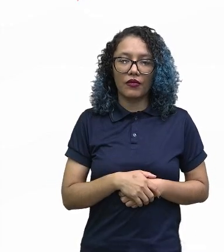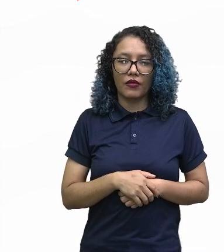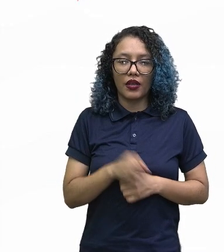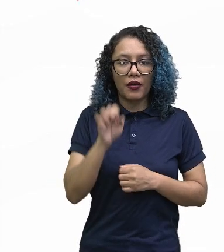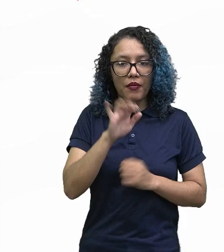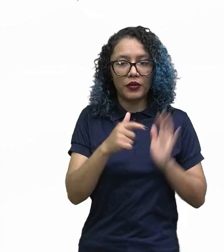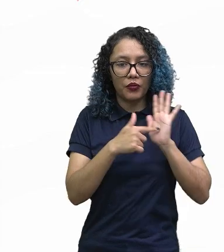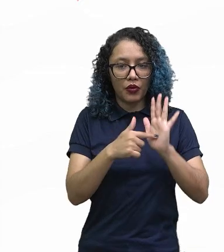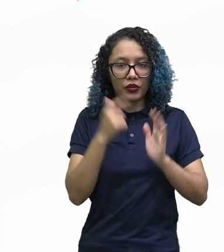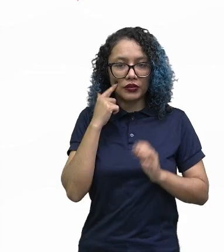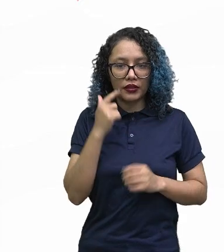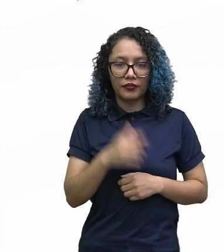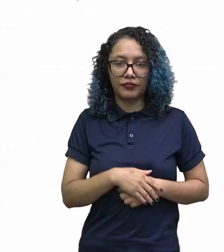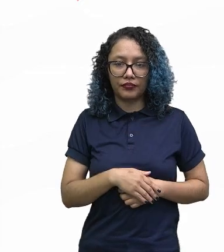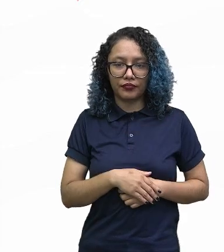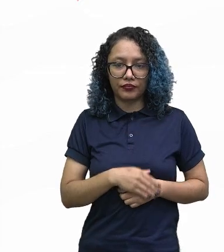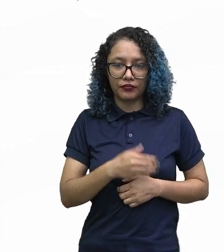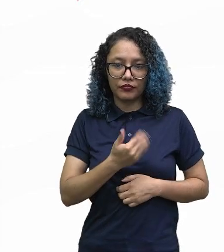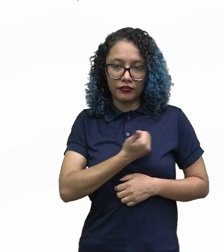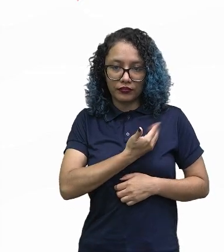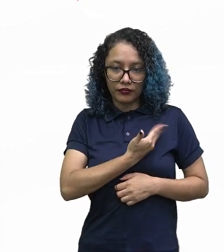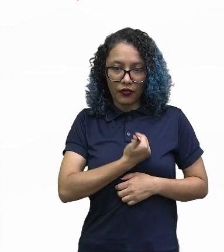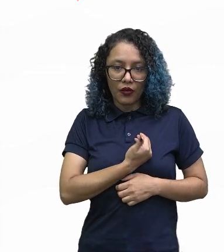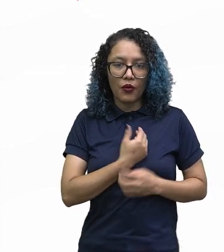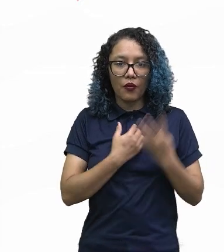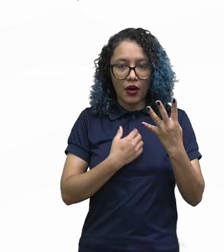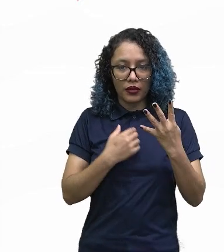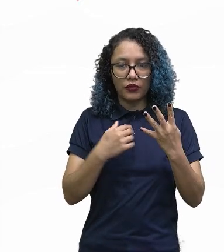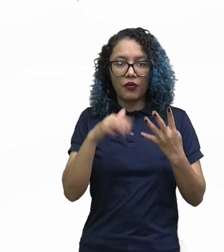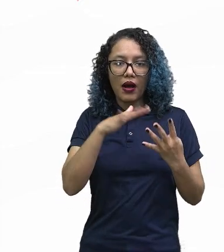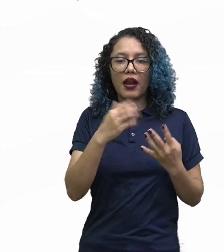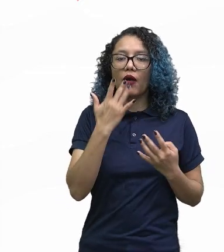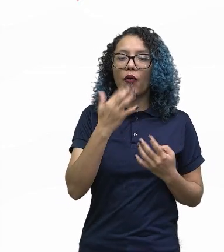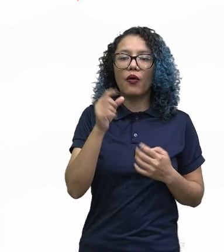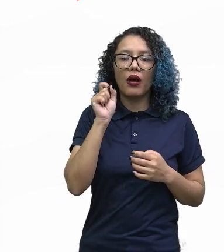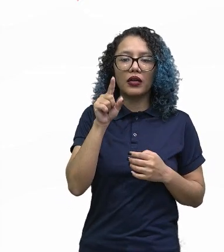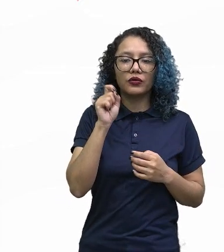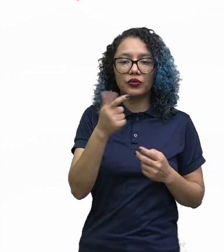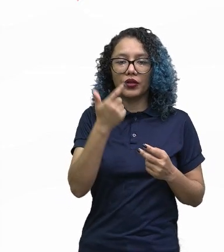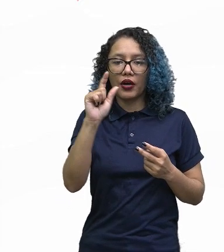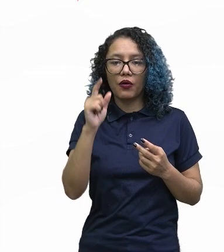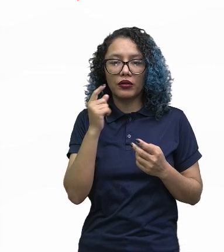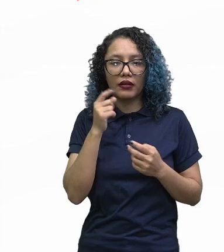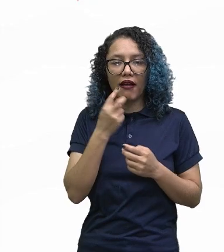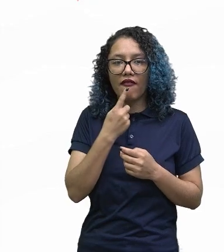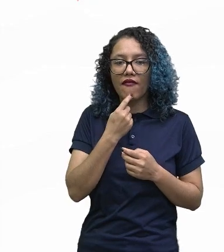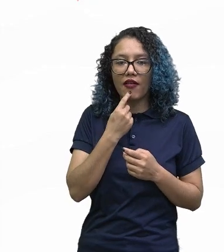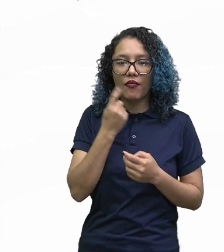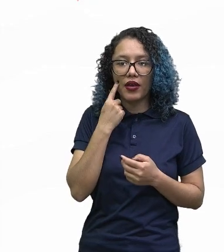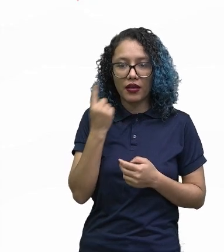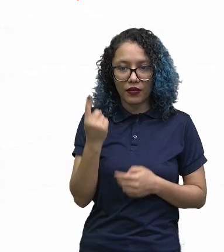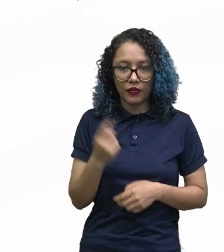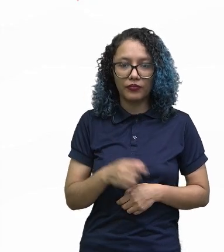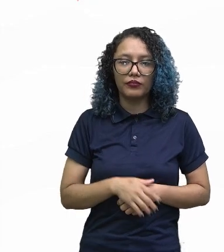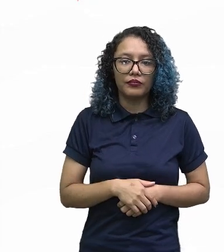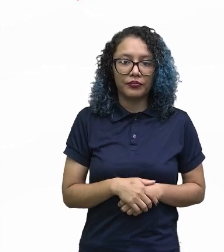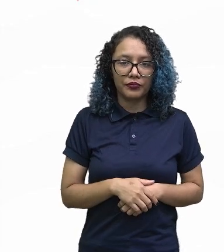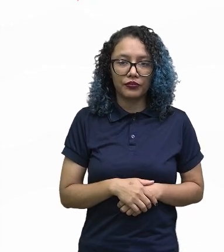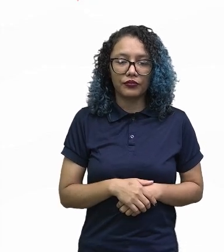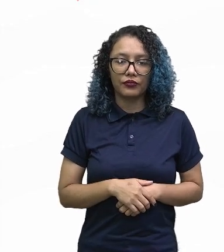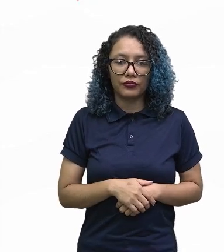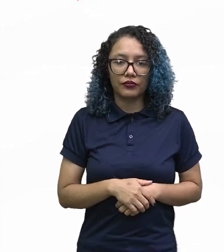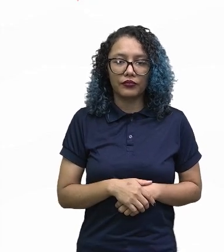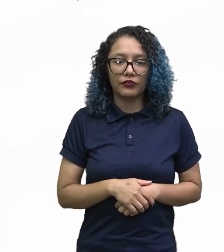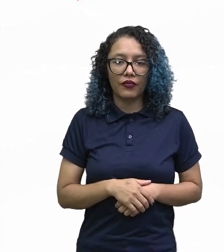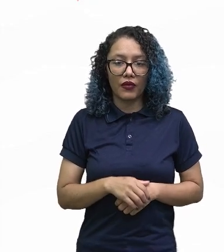tem essas 4 partes. 2 são destacadas de azul e as outras 2 na lateral destacadas ali de vermelho, né, que são